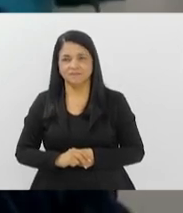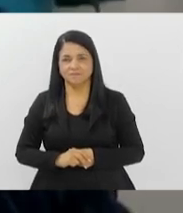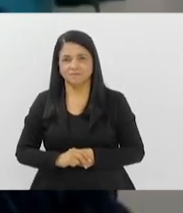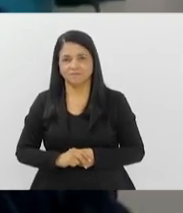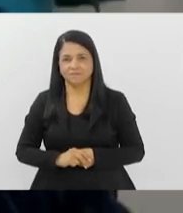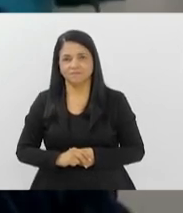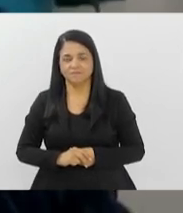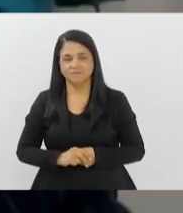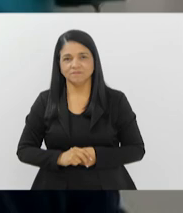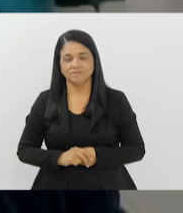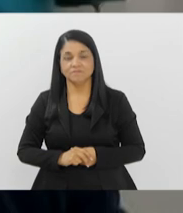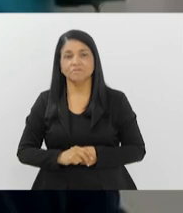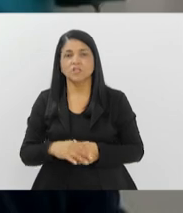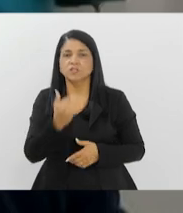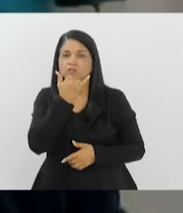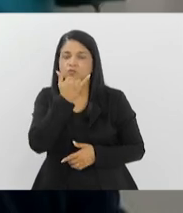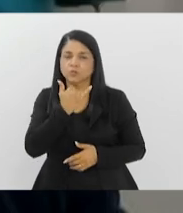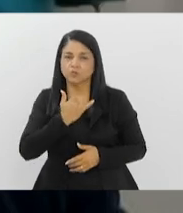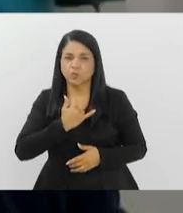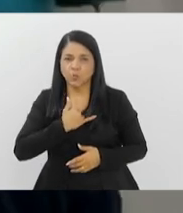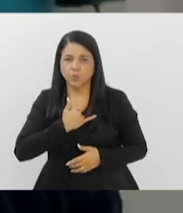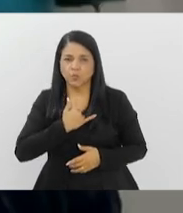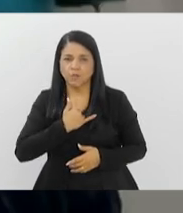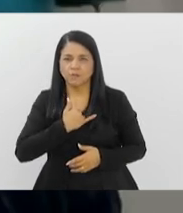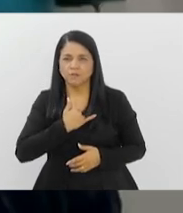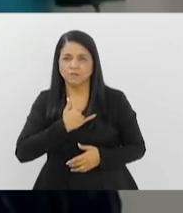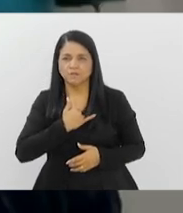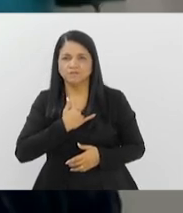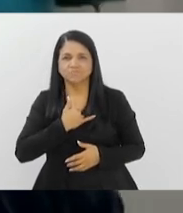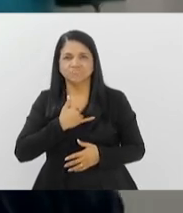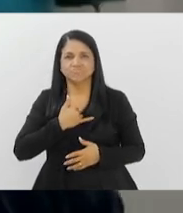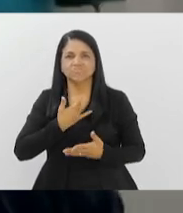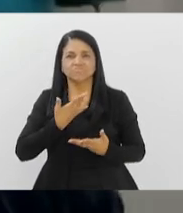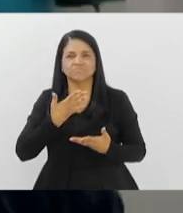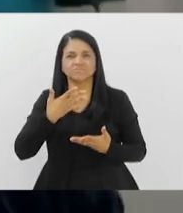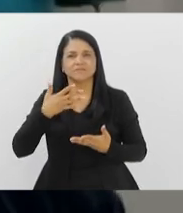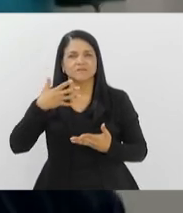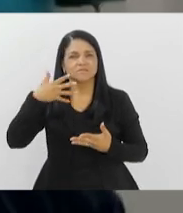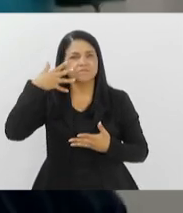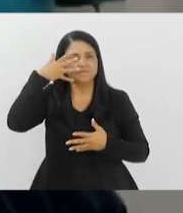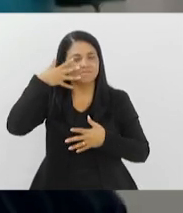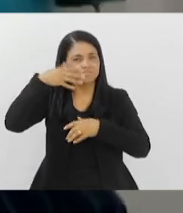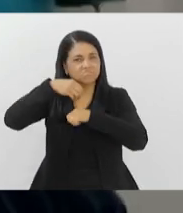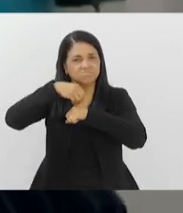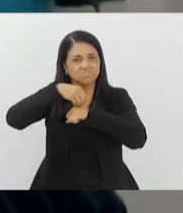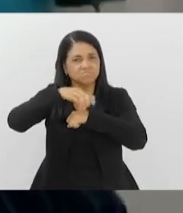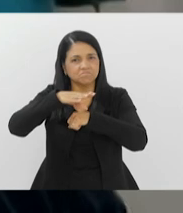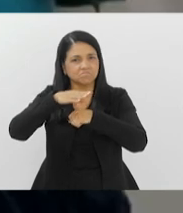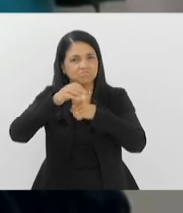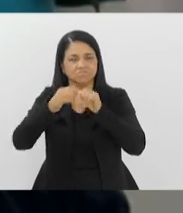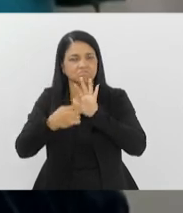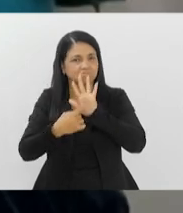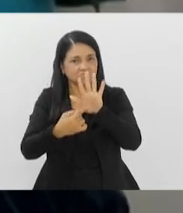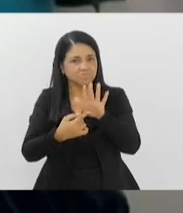Eu peço desculpa, acho que a minha apresentação não está a ser partilhada, mas